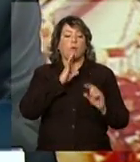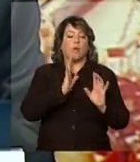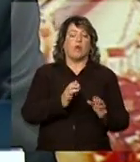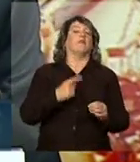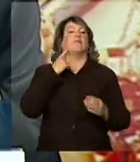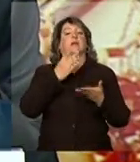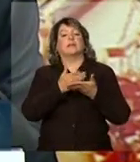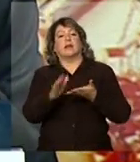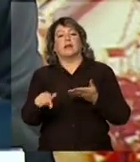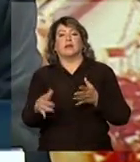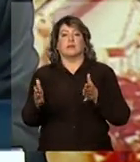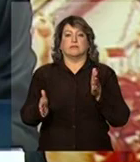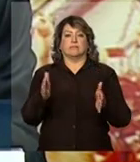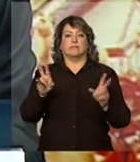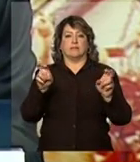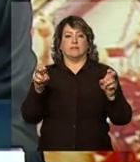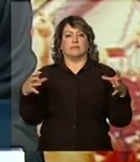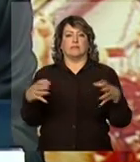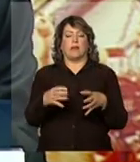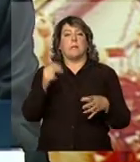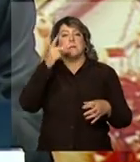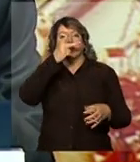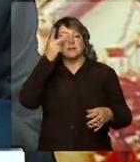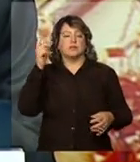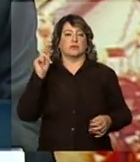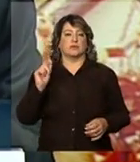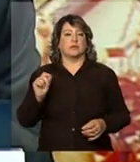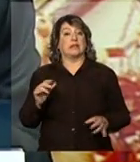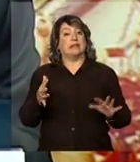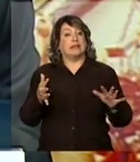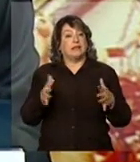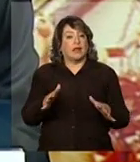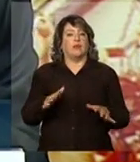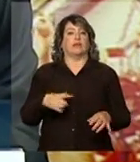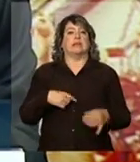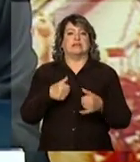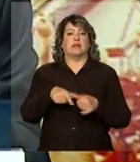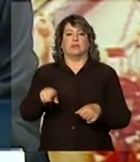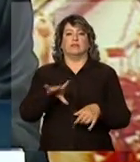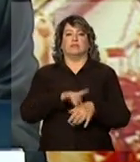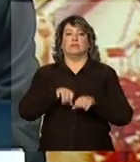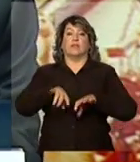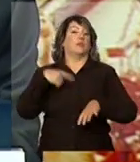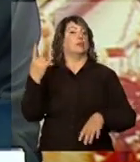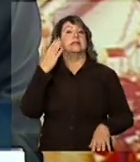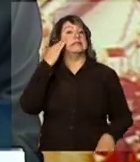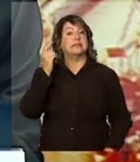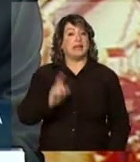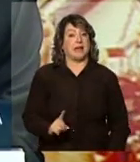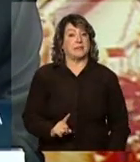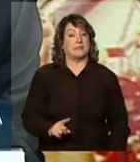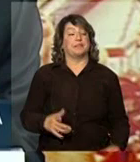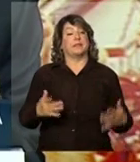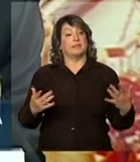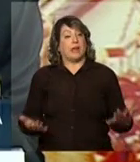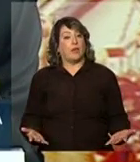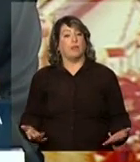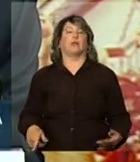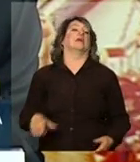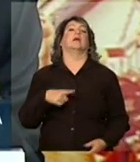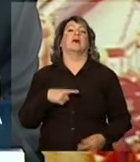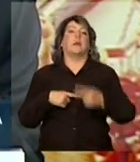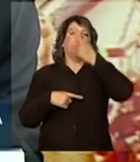essa sobra, entre aspas, digamos assim, de pessoas que provavelmente estão contaminadas e não sabem. Então, é uma estimativa feita que